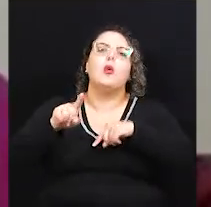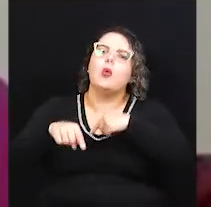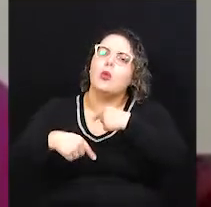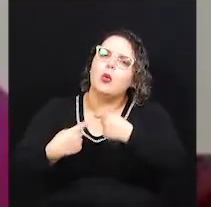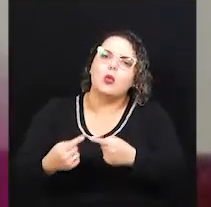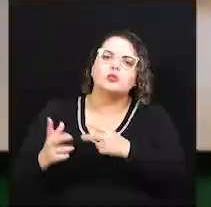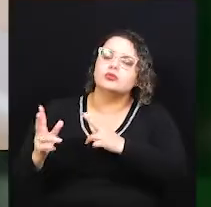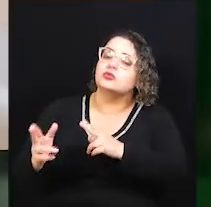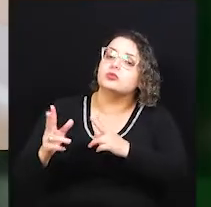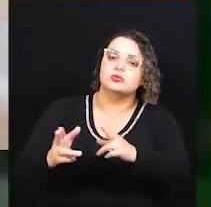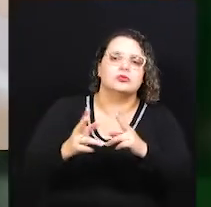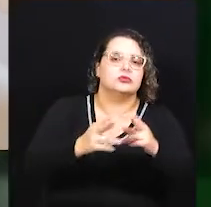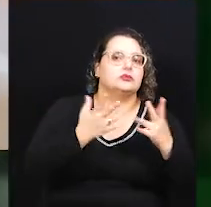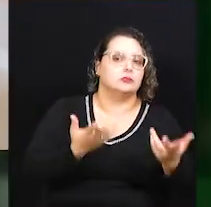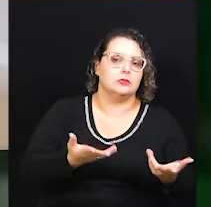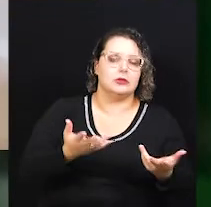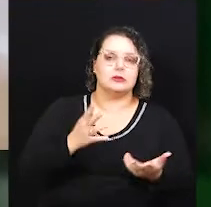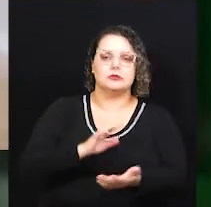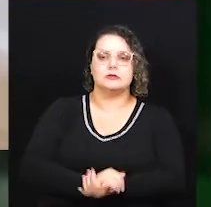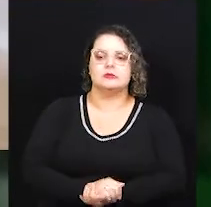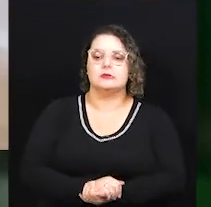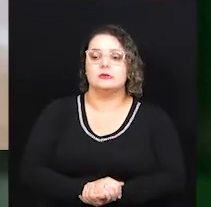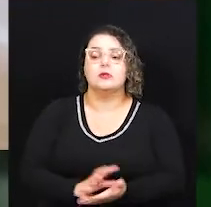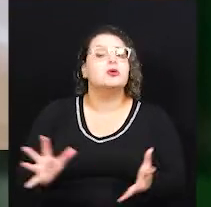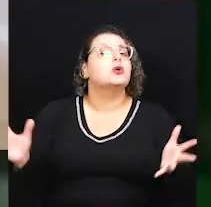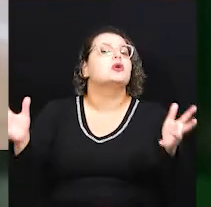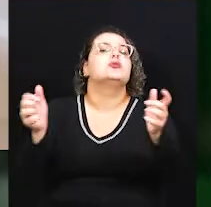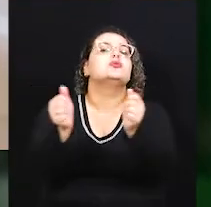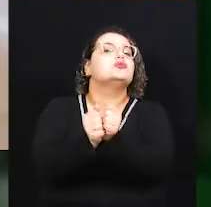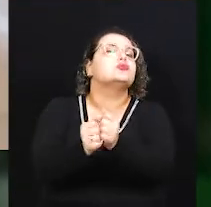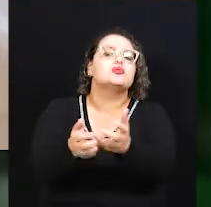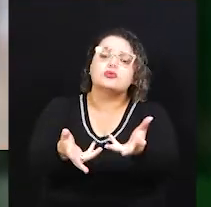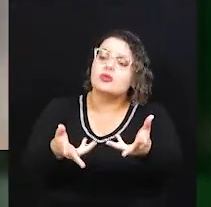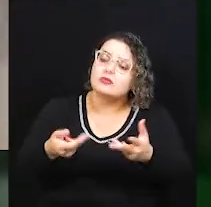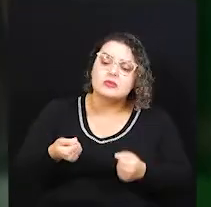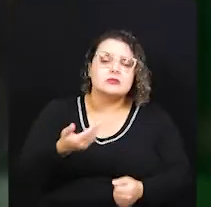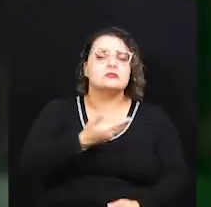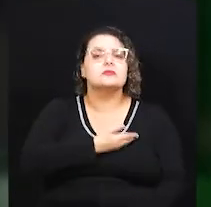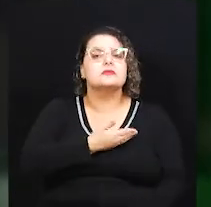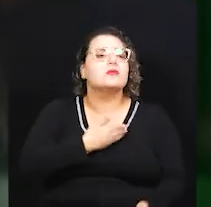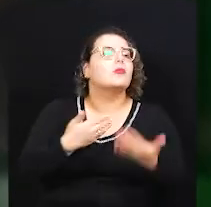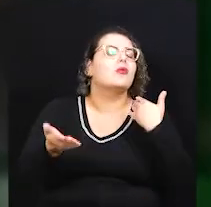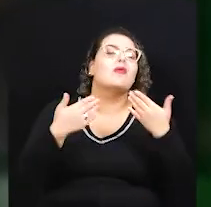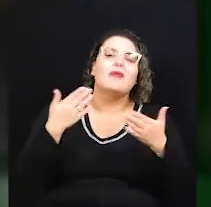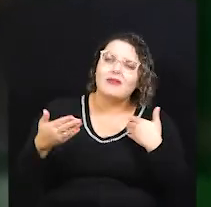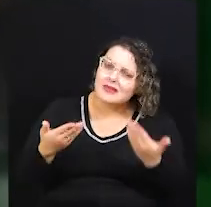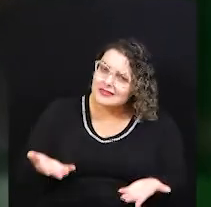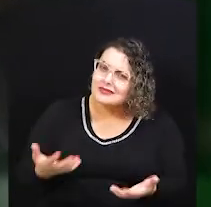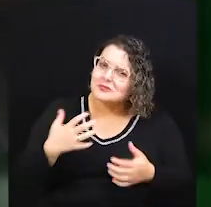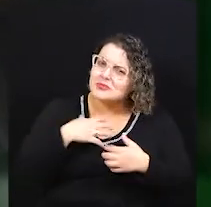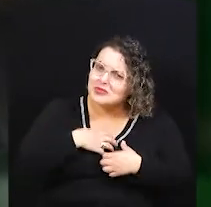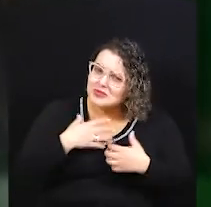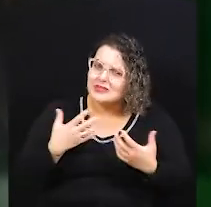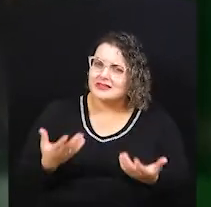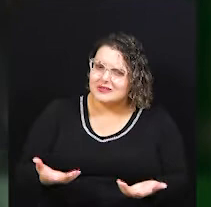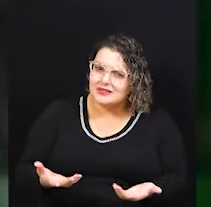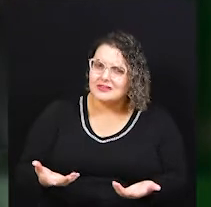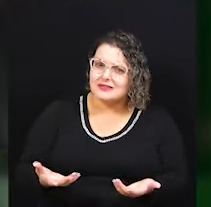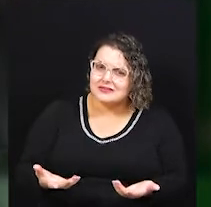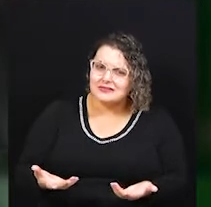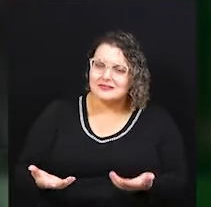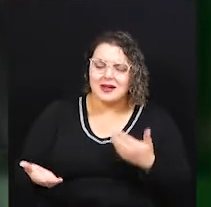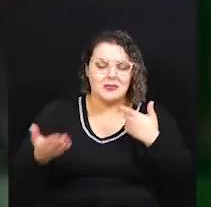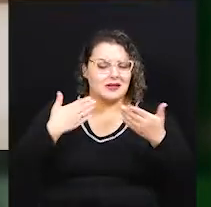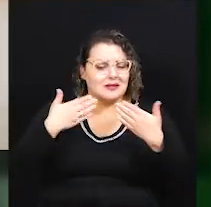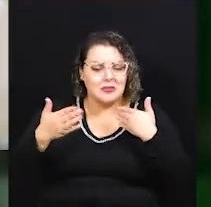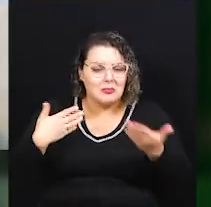outros com a mesma situação. Boa. Junta, convida seus amigos que estão, vamos conversar sobre o que a gente está sentindo, sabe? Vamos